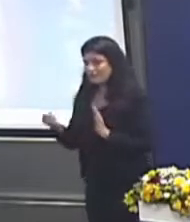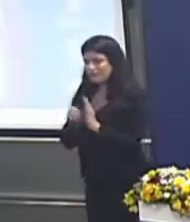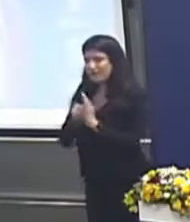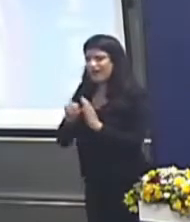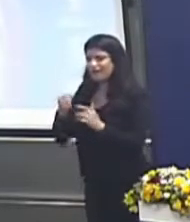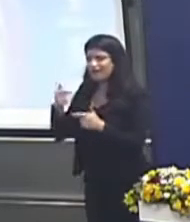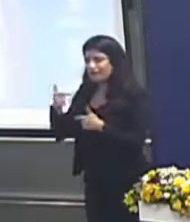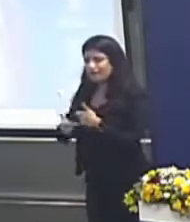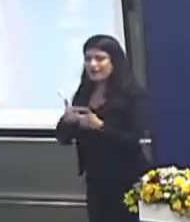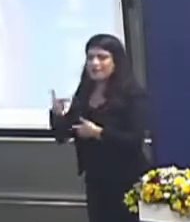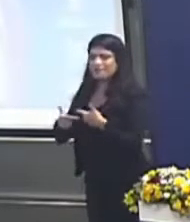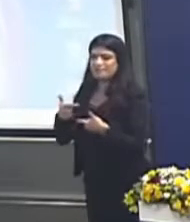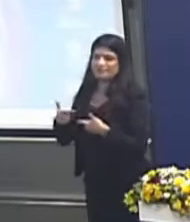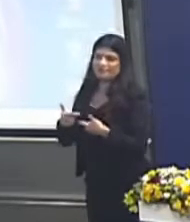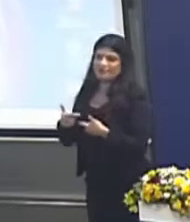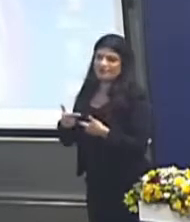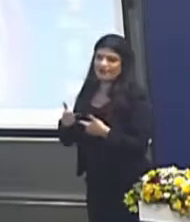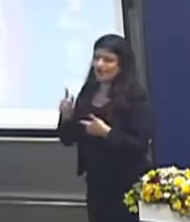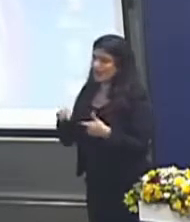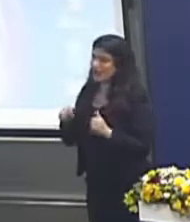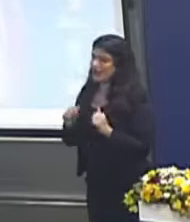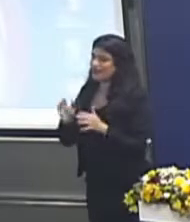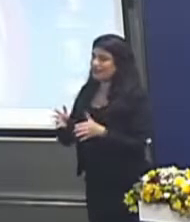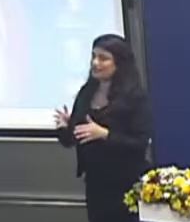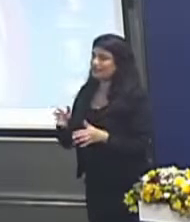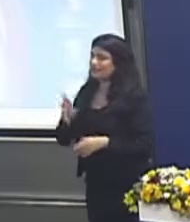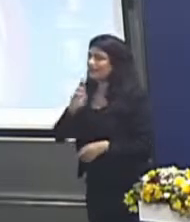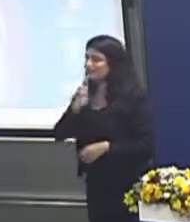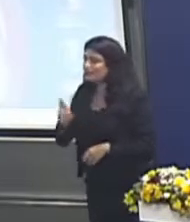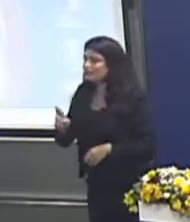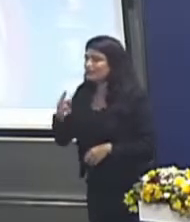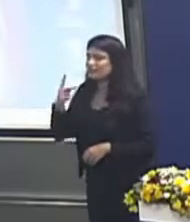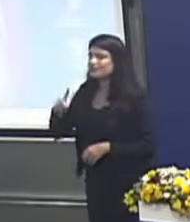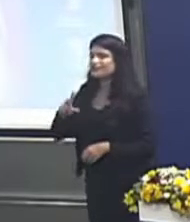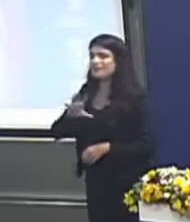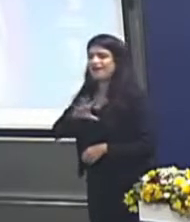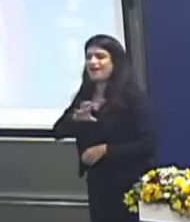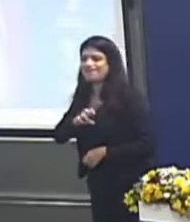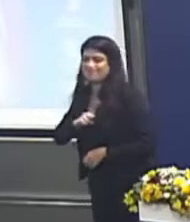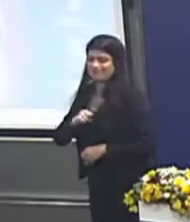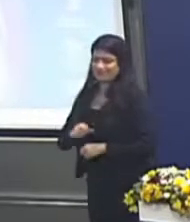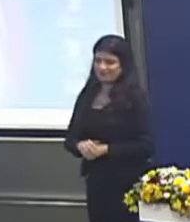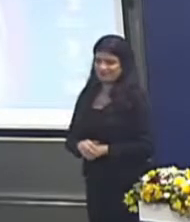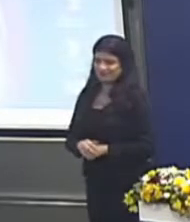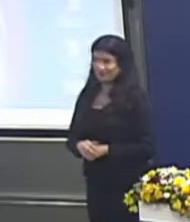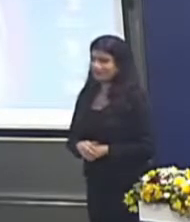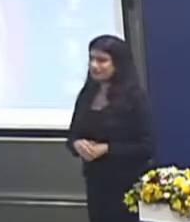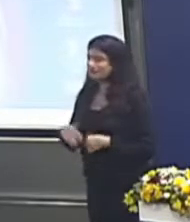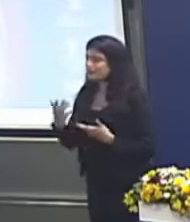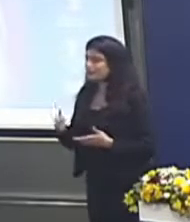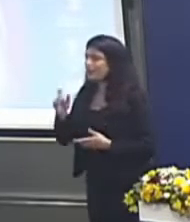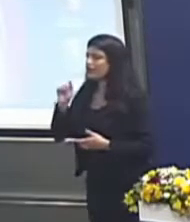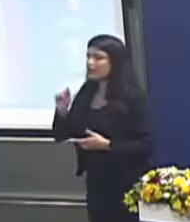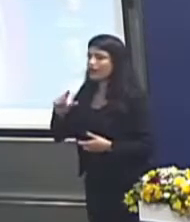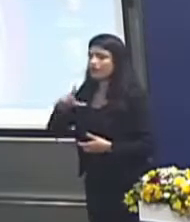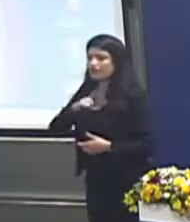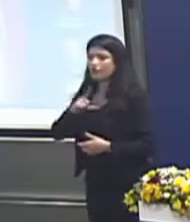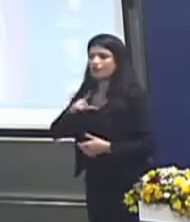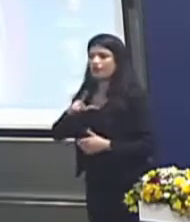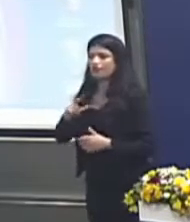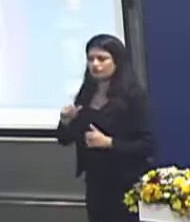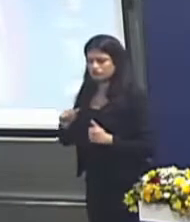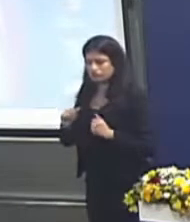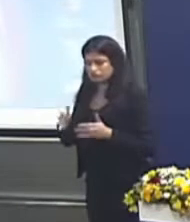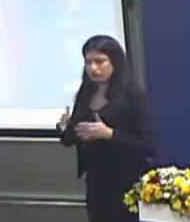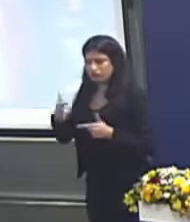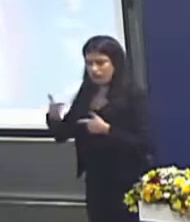serviço. Isso é o resultado dessa manifestação de amor. A gente exerce essa profissão,